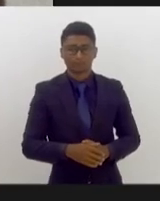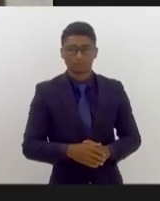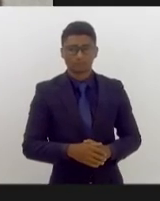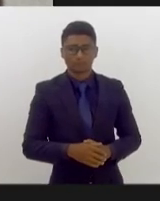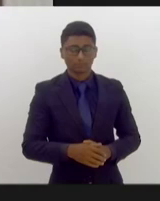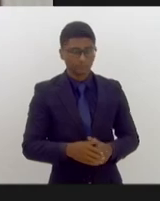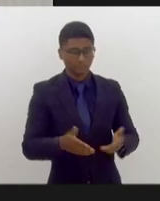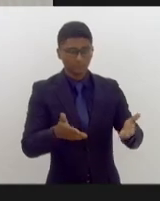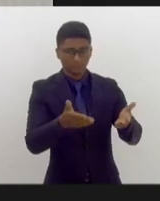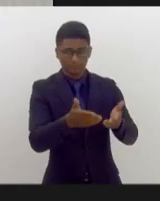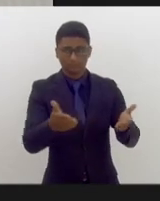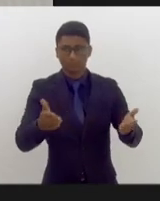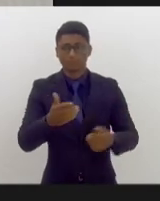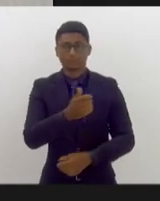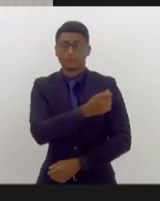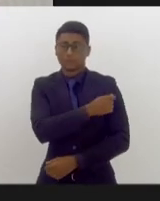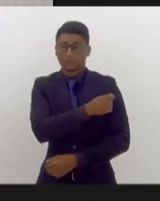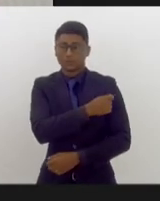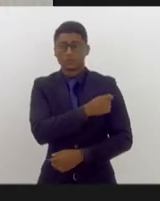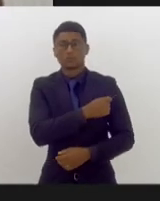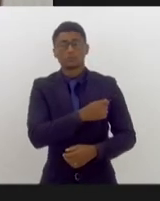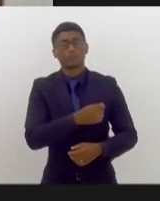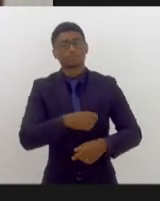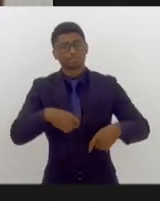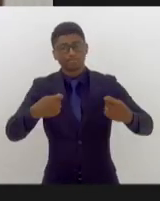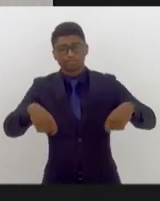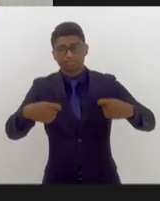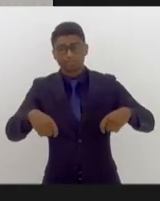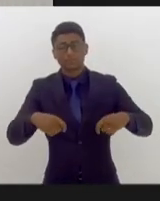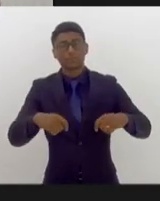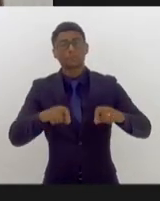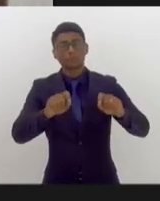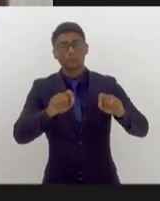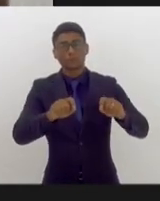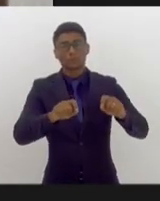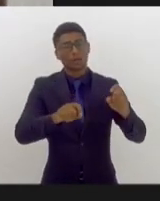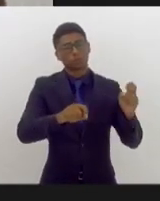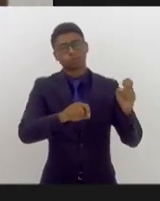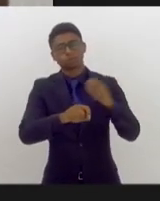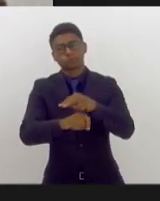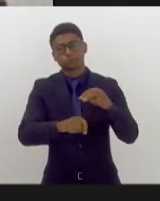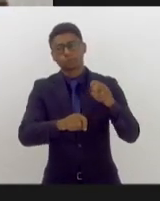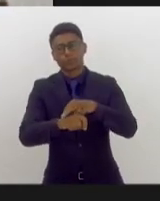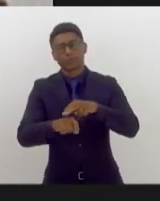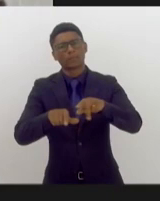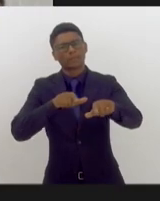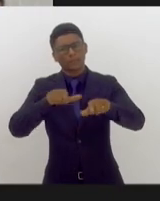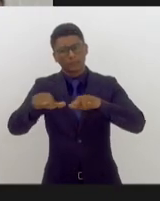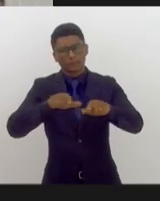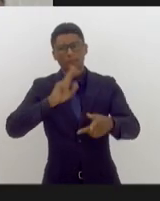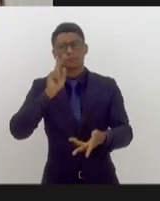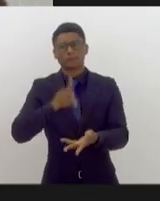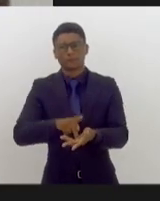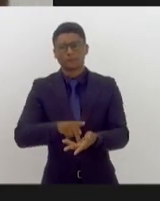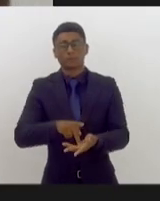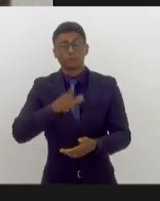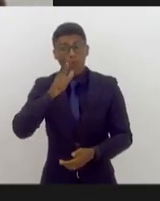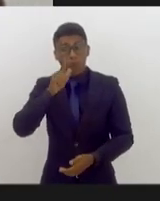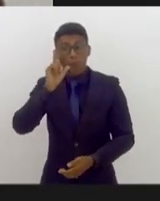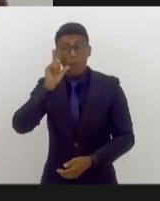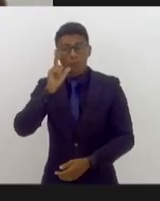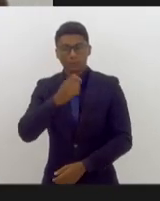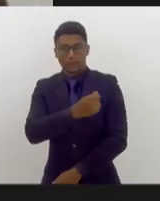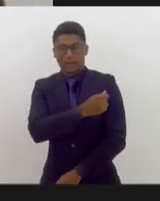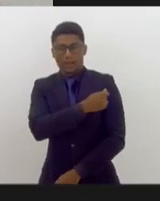esses estudantes serem empregados, né? Ou até empreendedores, né? Ontem eu escutei uma fala de uma aluna do